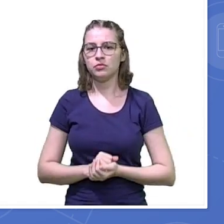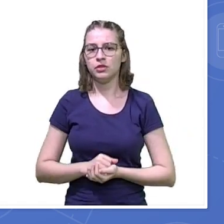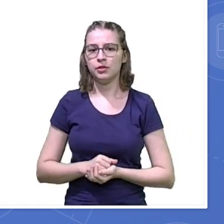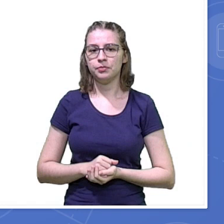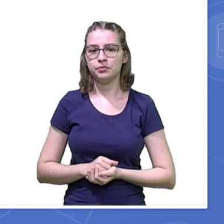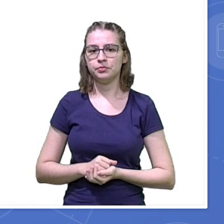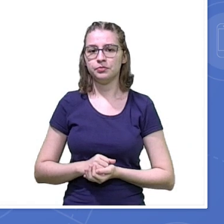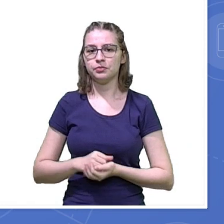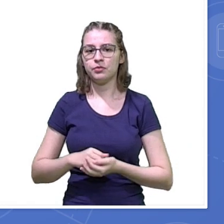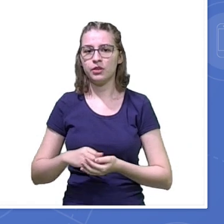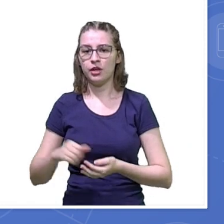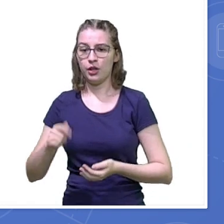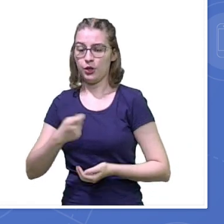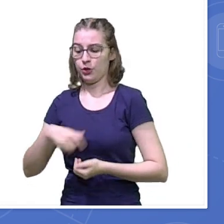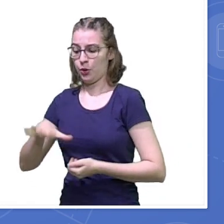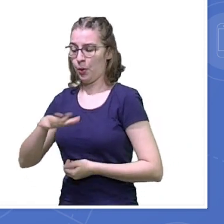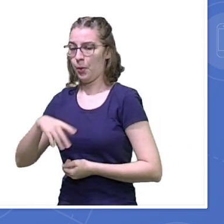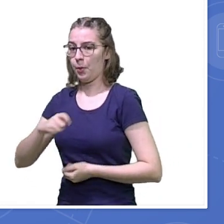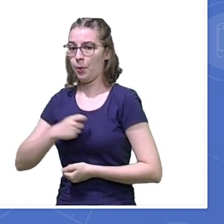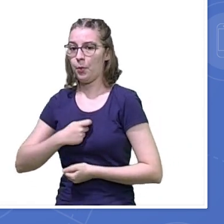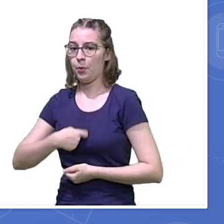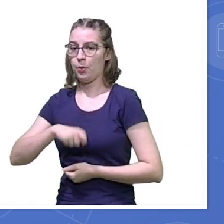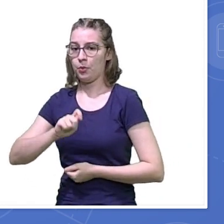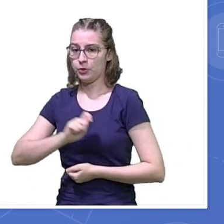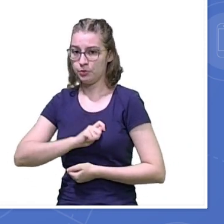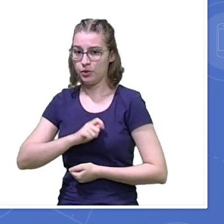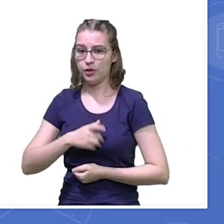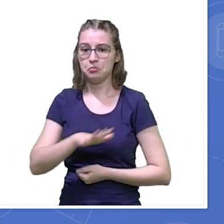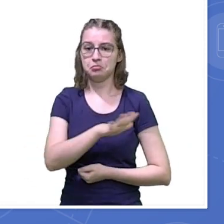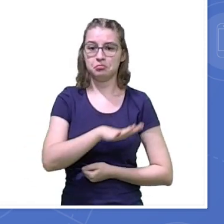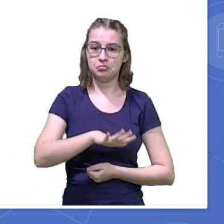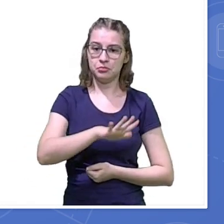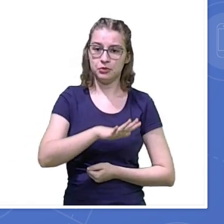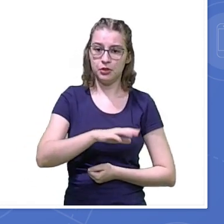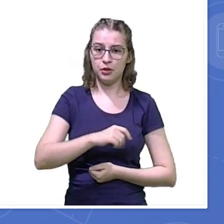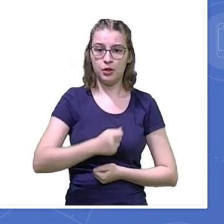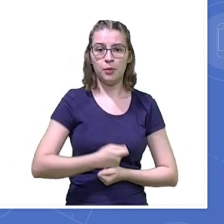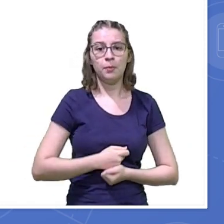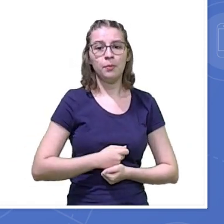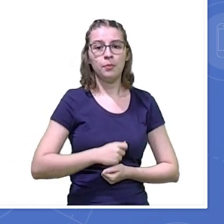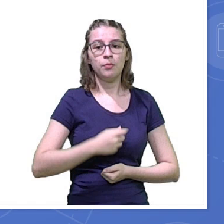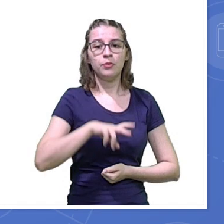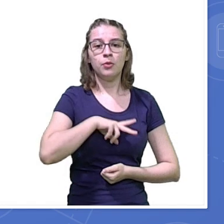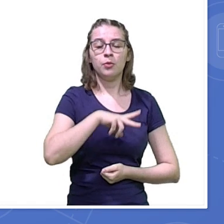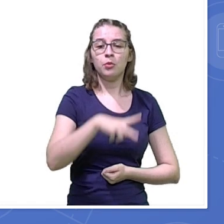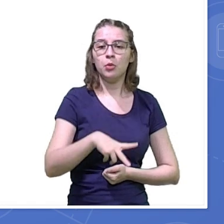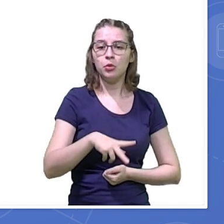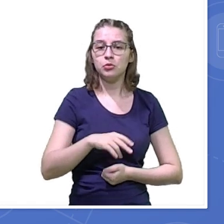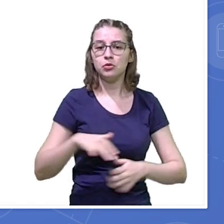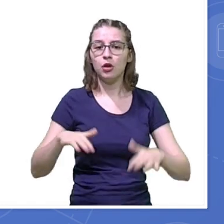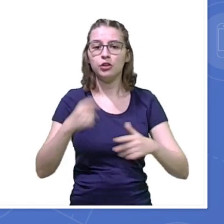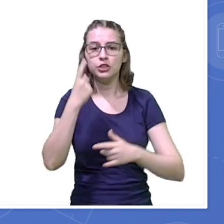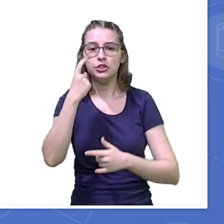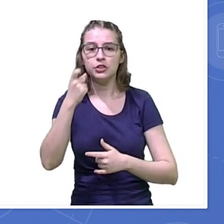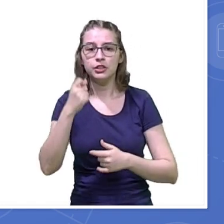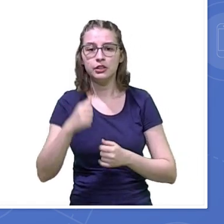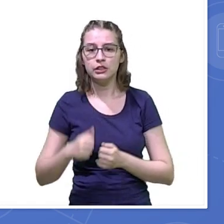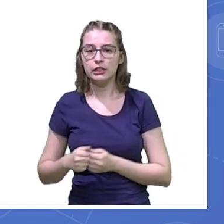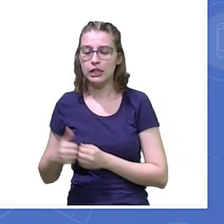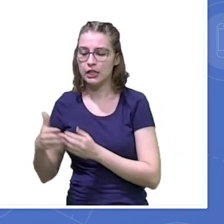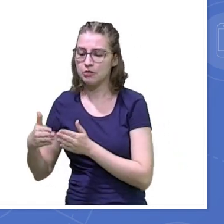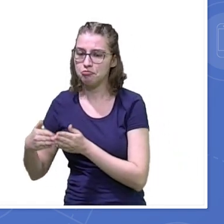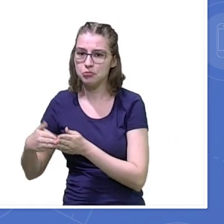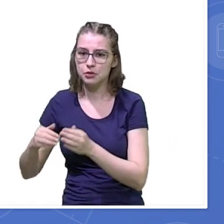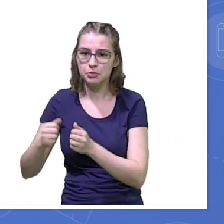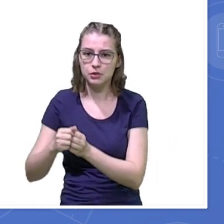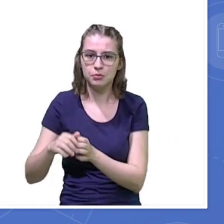entre Portugal e Espanha, gerando insatisfação entre outras nações europeias que tinham interesses na expansão marítima? Tem um mapa do Brasil